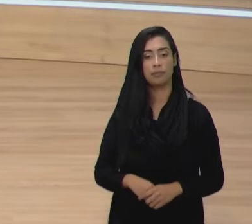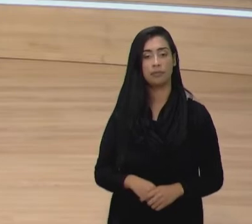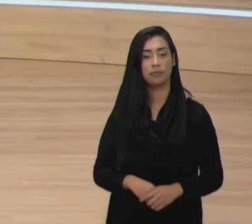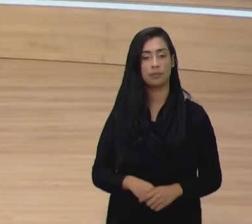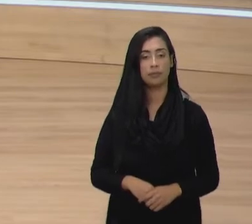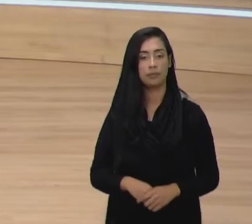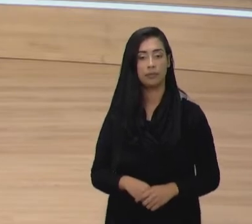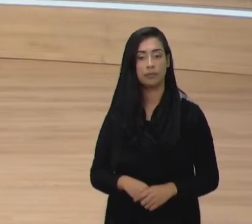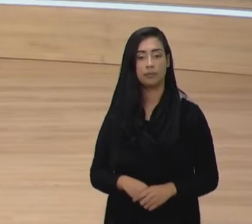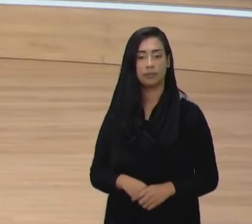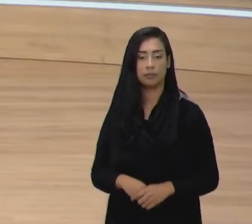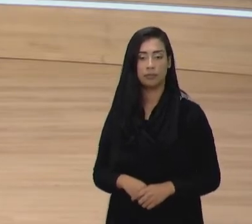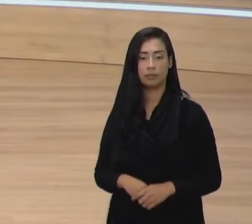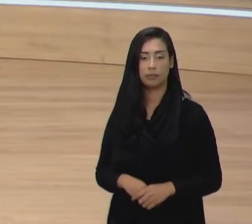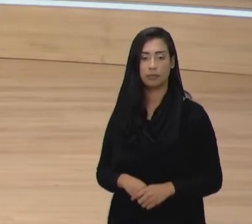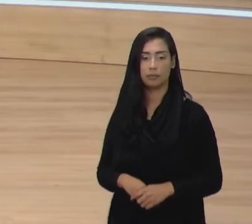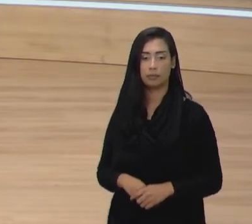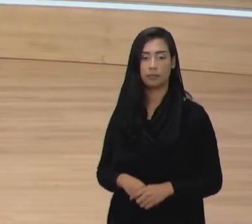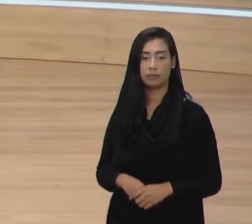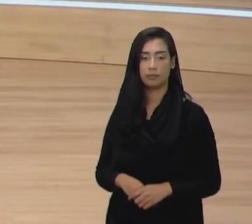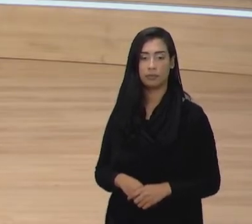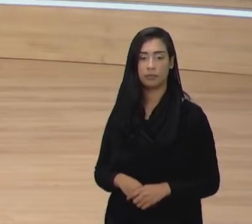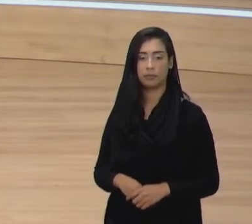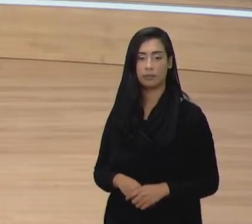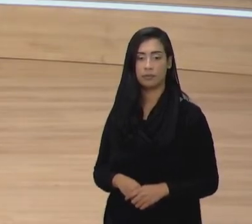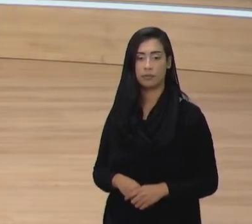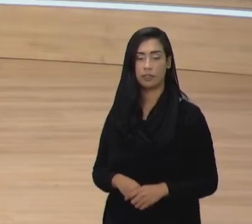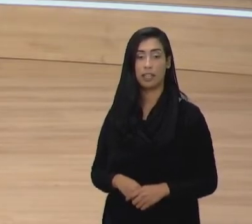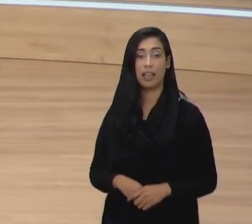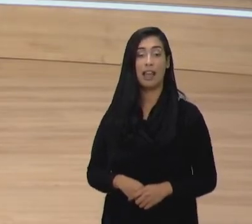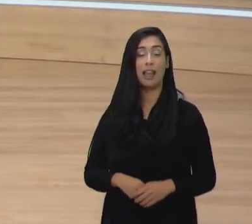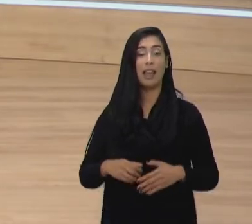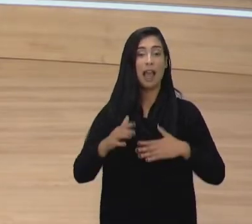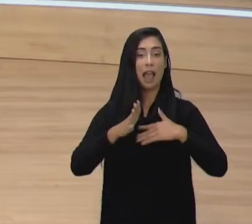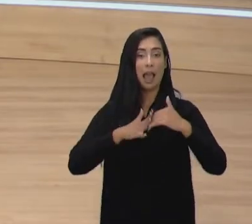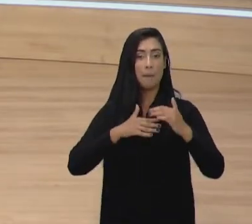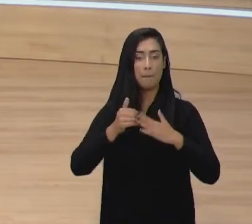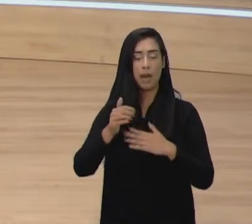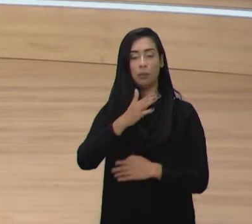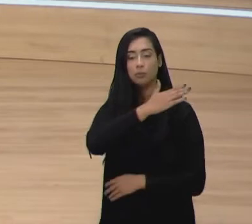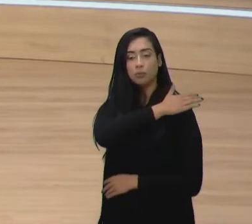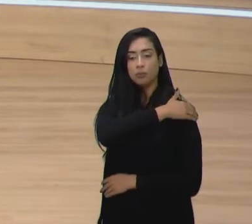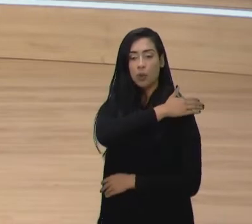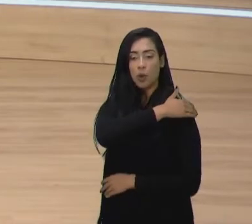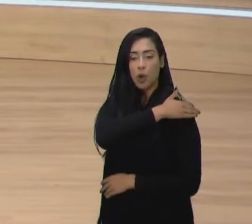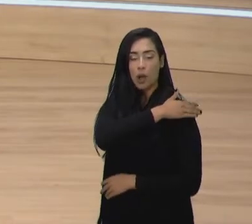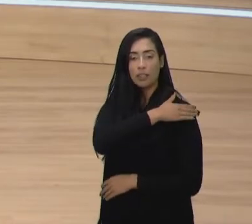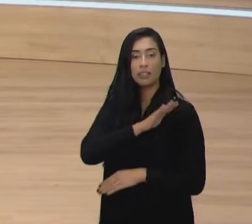entender que vai voltar, eu vou colocar a mão nas costas como se fosse bloquear ela e trago ela de volta. E agora a gente passa de verdade.